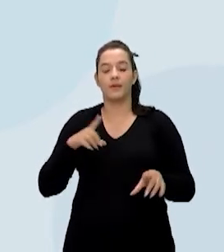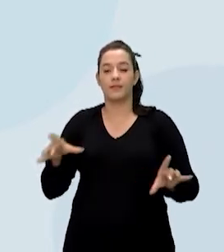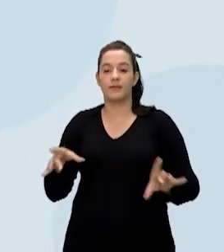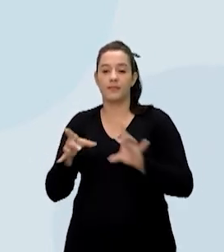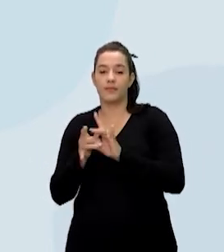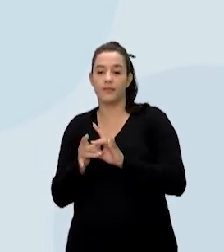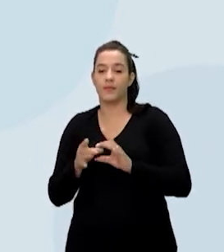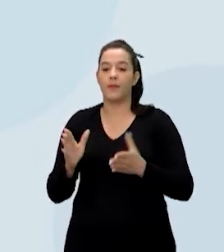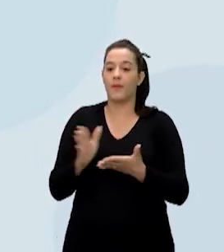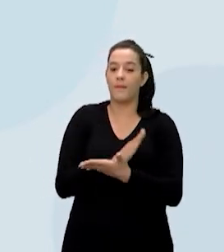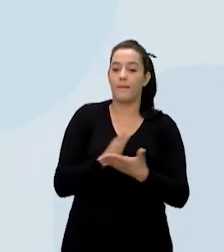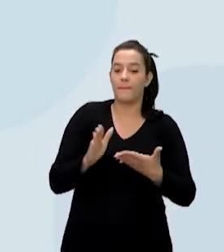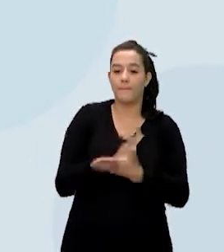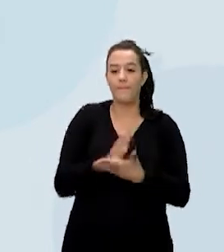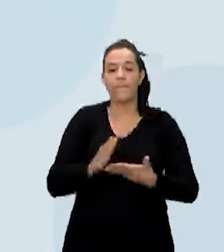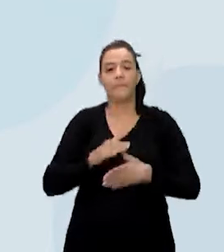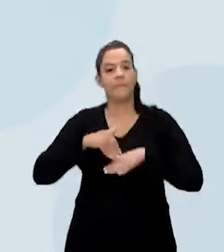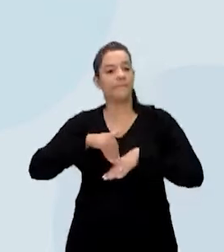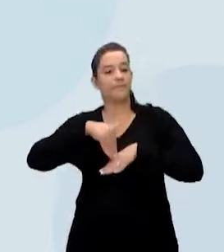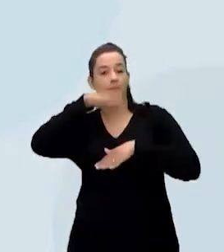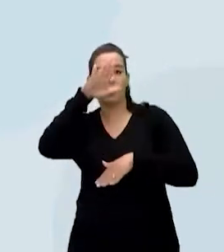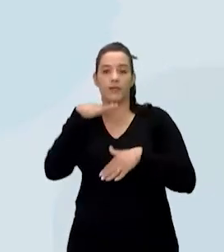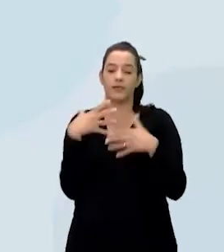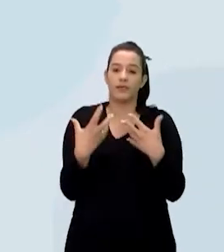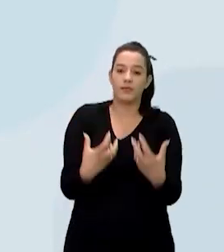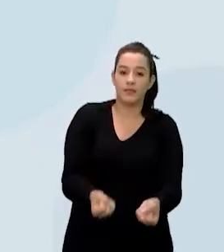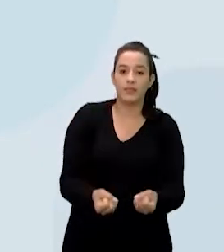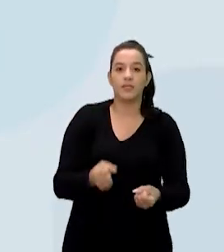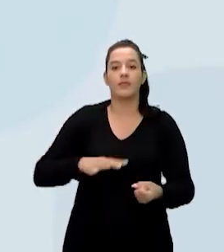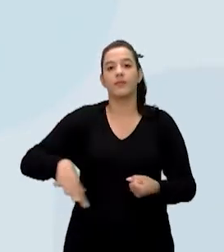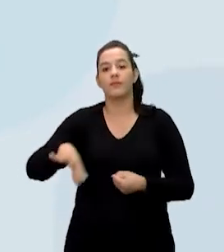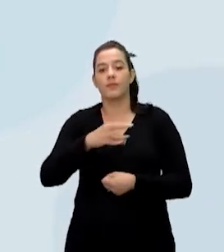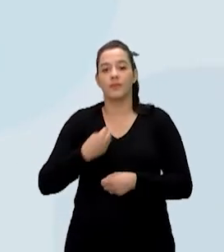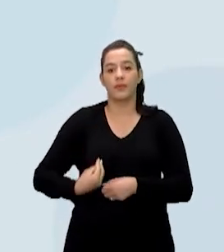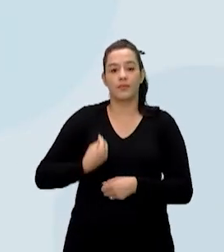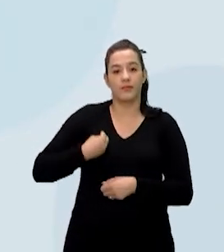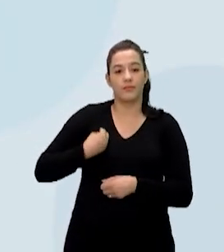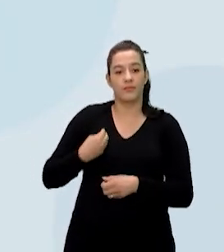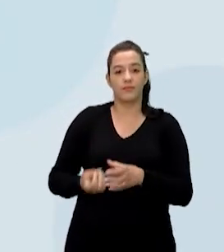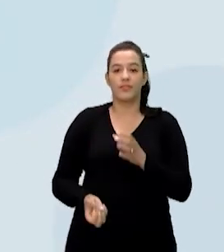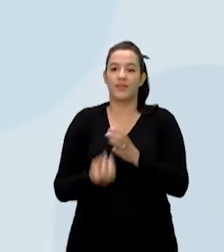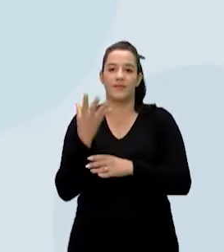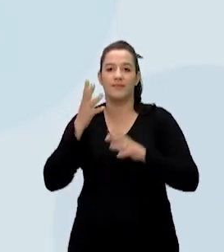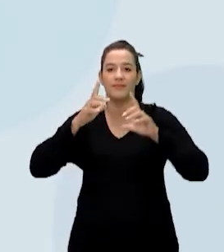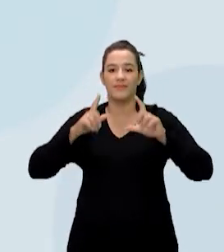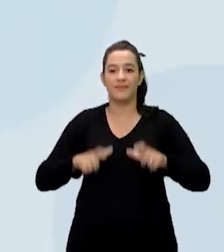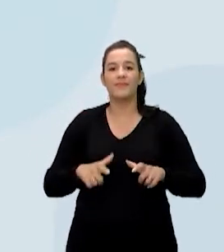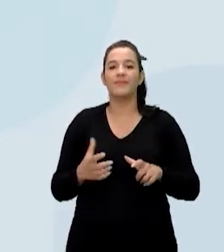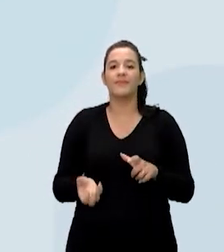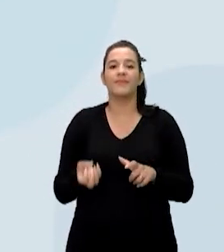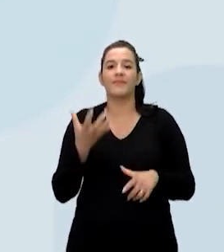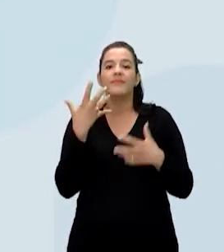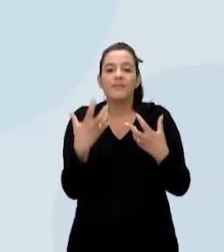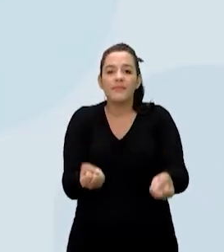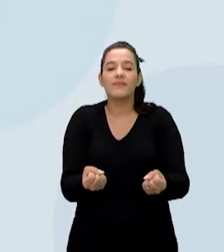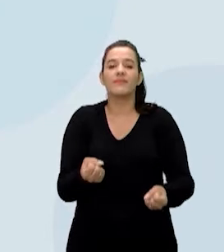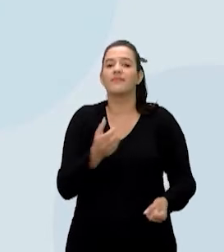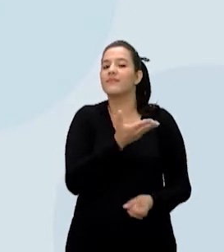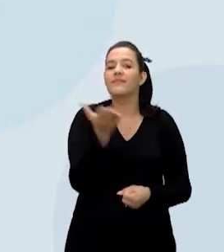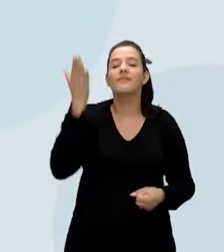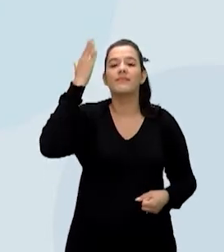é uma das teorias mais aceitas para a origem da vida. Vocês sabem, né, gente, né, se vocês